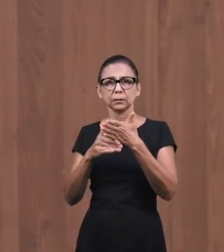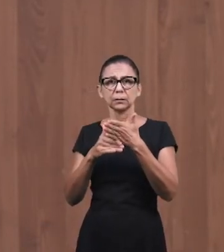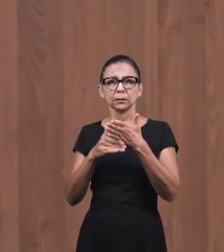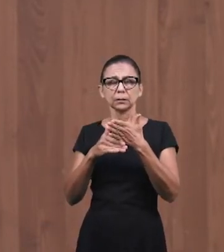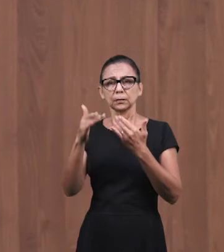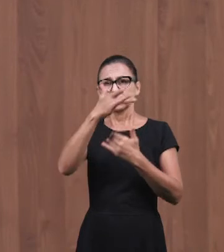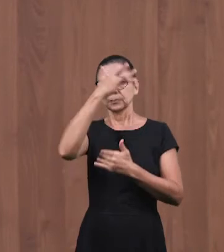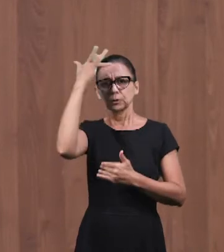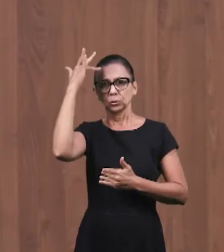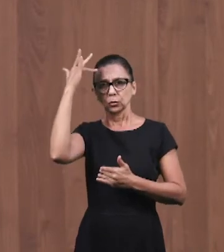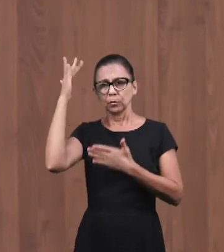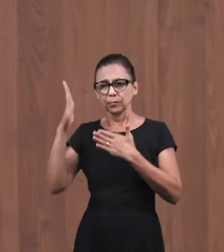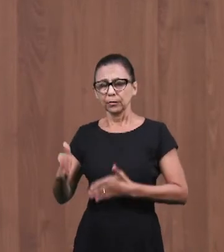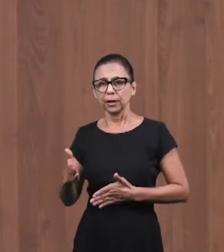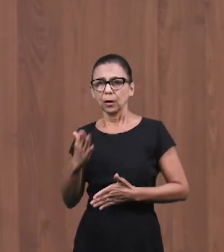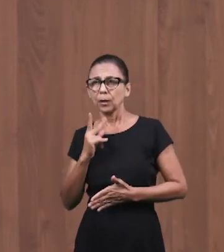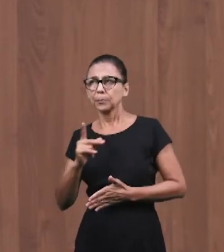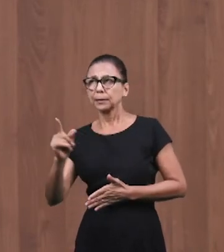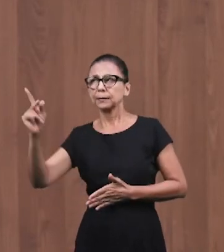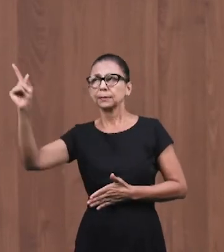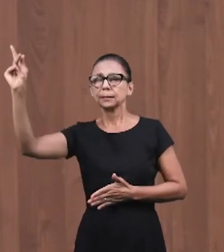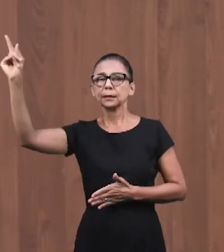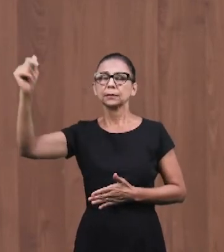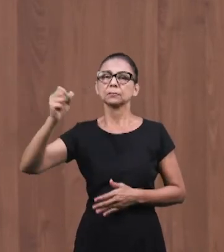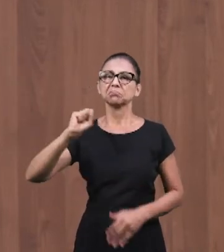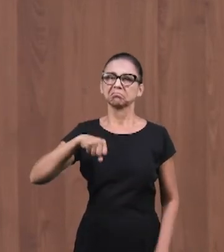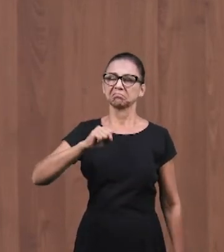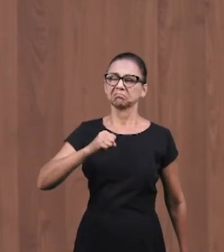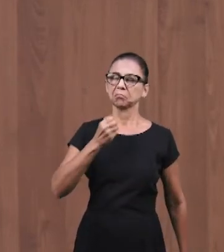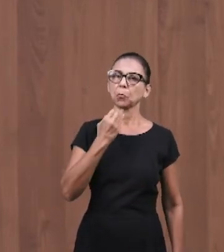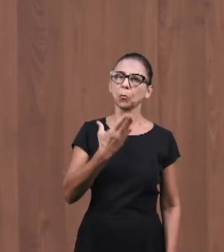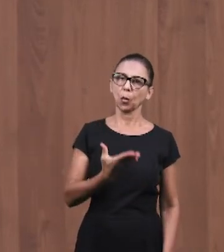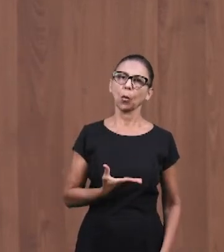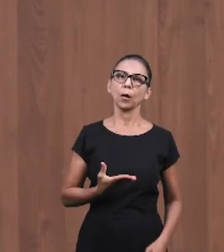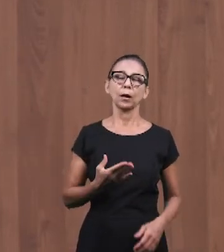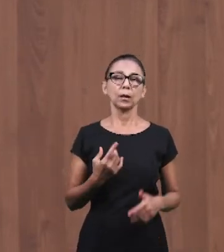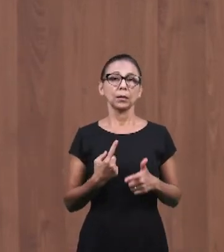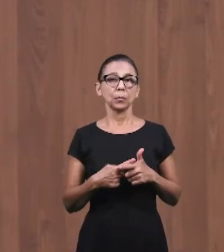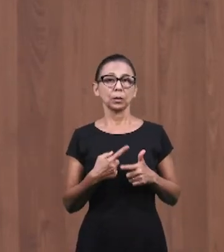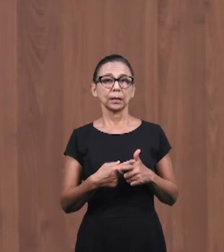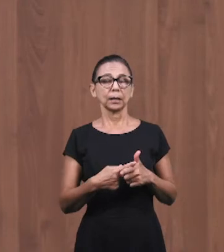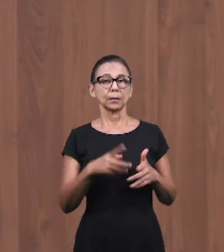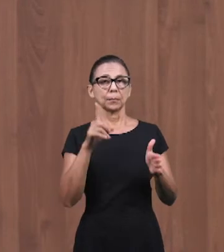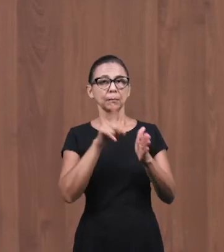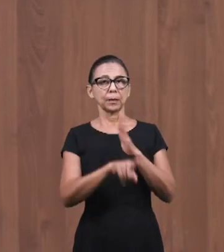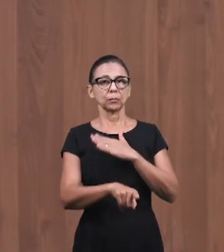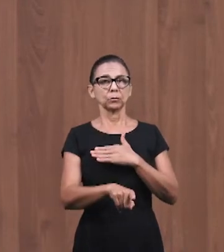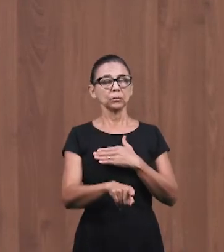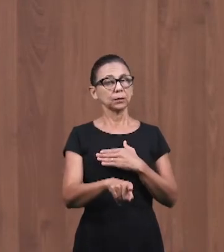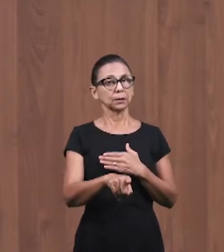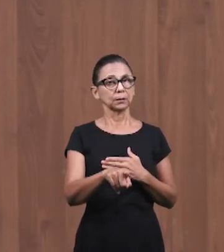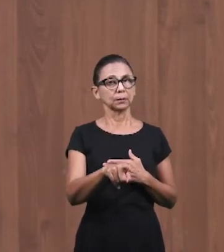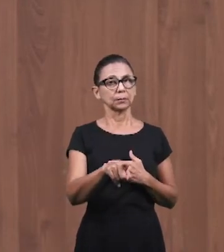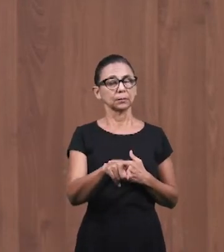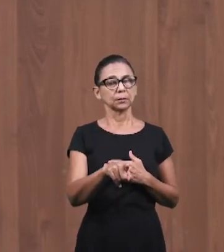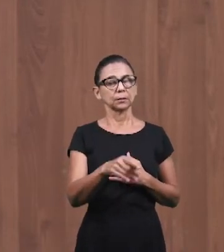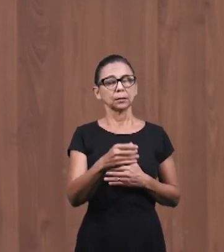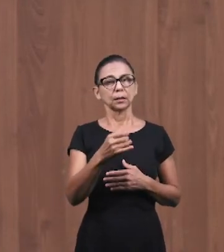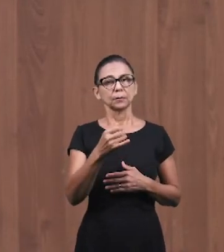bela essa afirmação, muito correta essa afirmação, porque a nossa pergunta requer como resposta 1 Pedro capítulo 1, verso